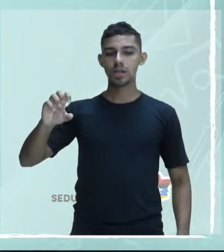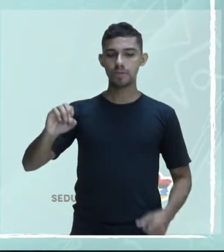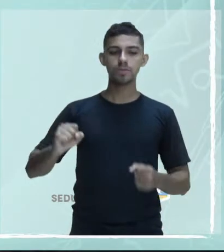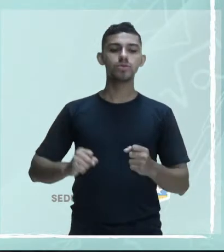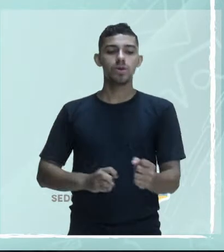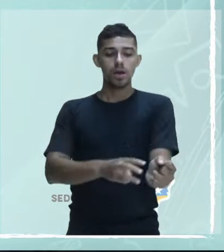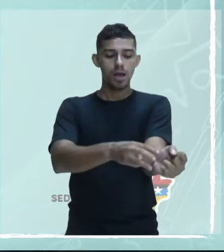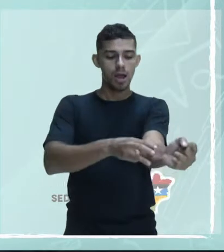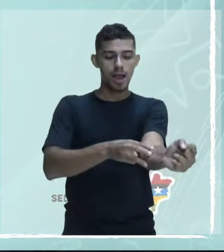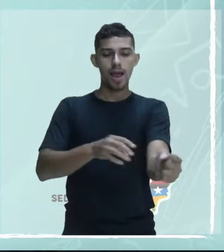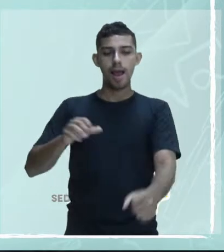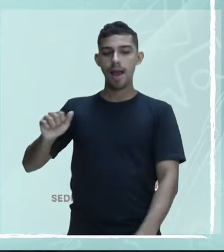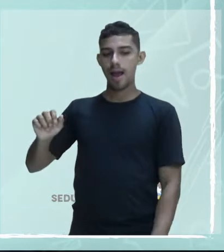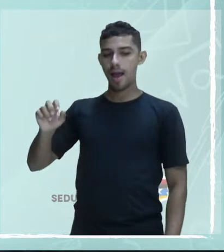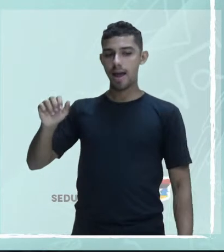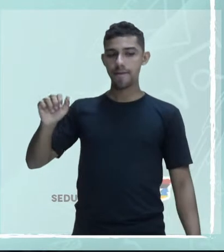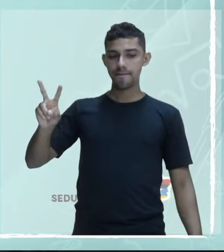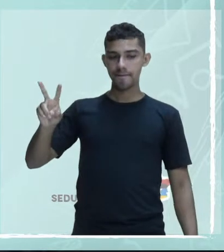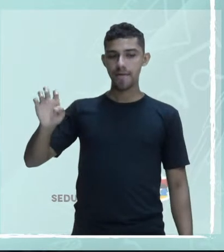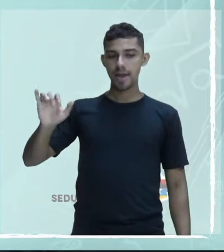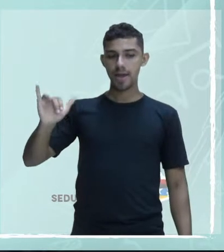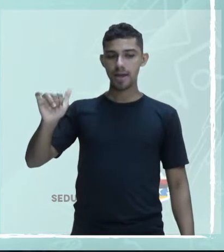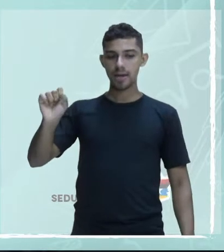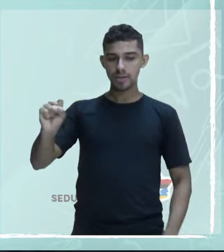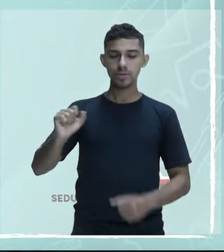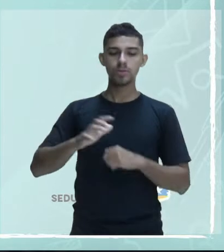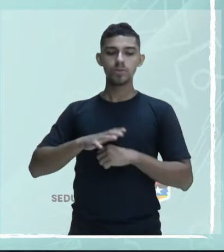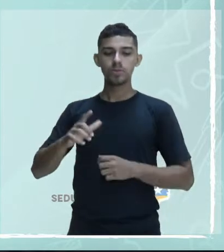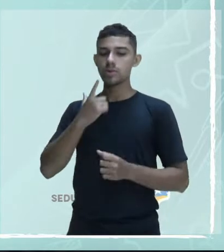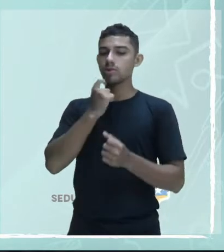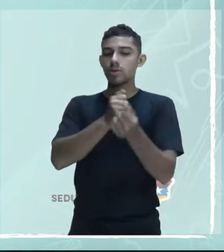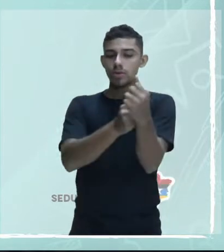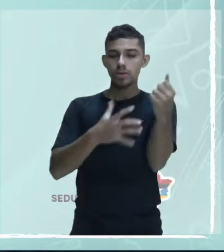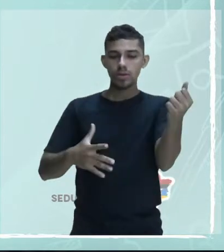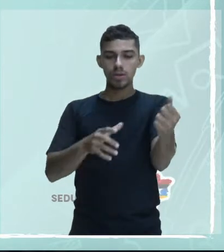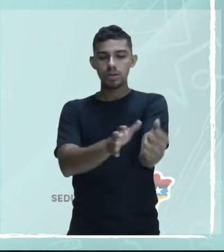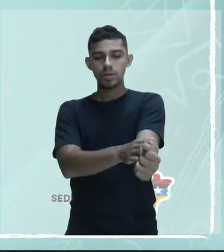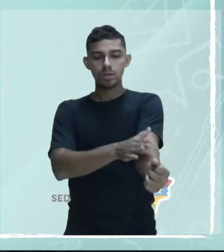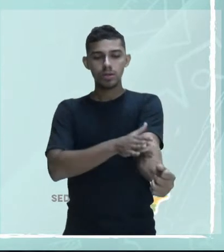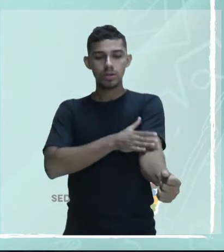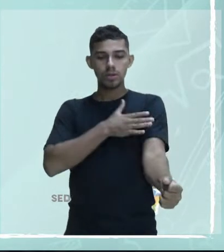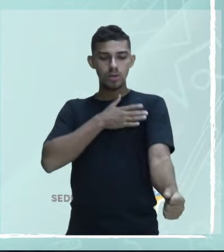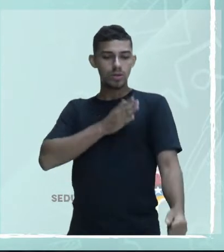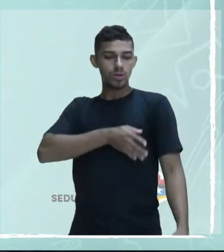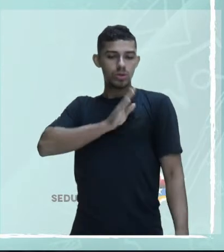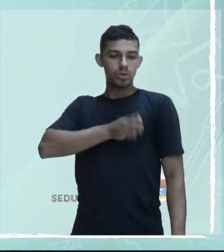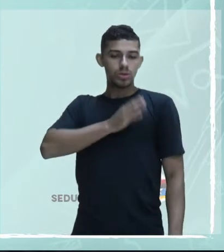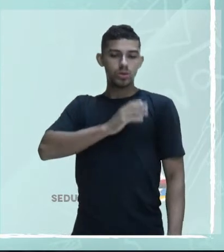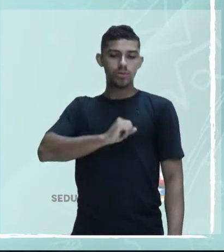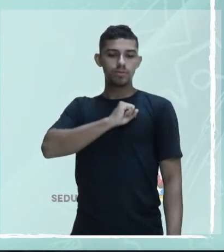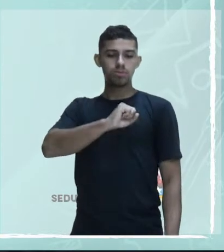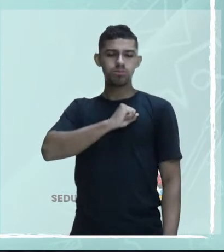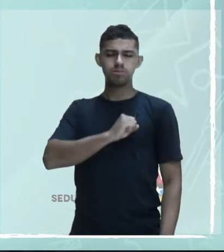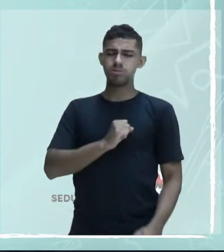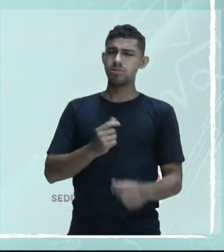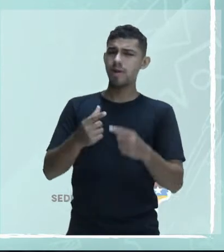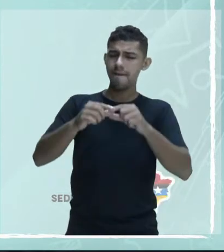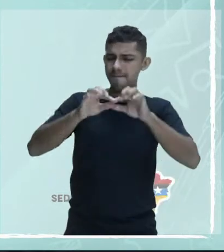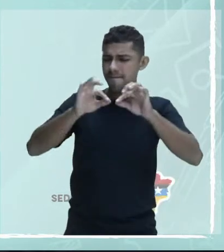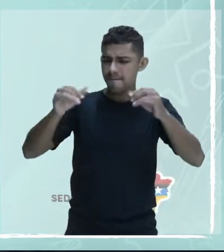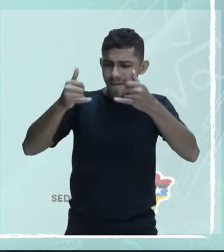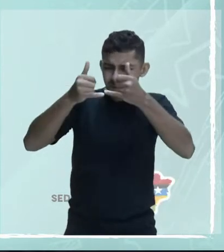As veias são vasos que carregam o sangue de outras partes do corpo ao coração. Elas são mais